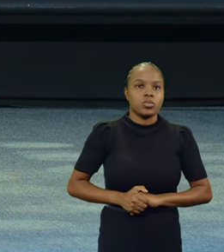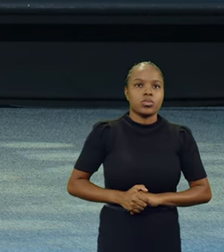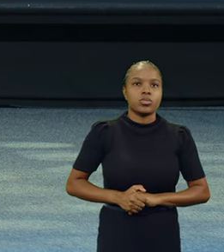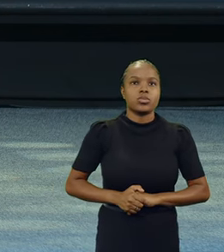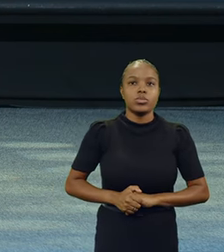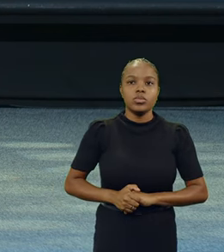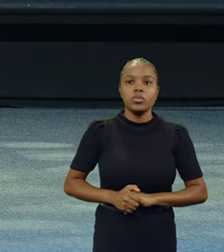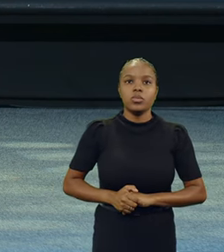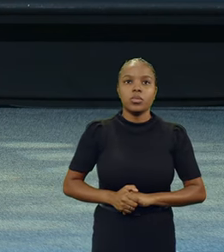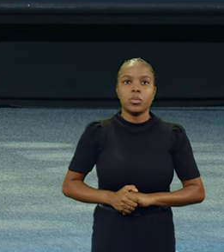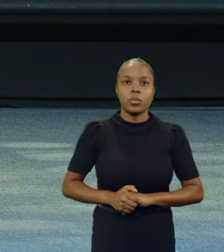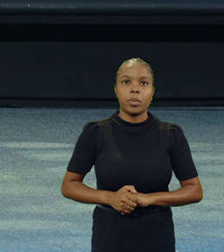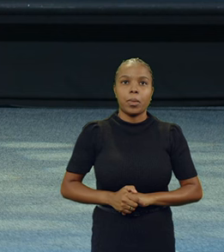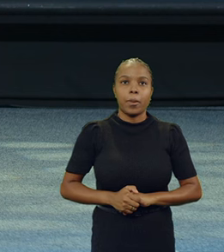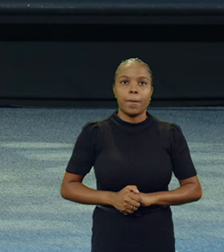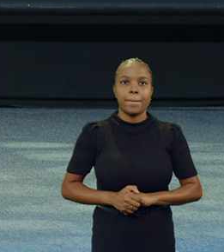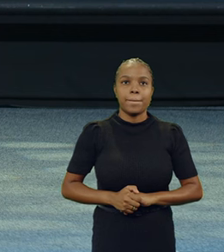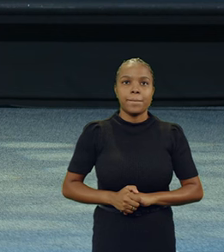Olha aqui,